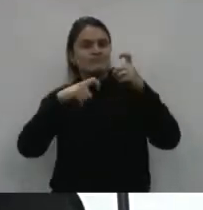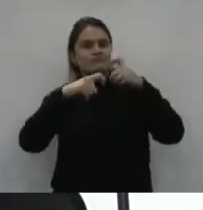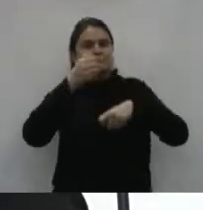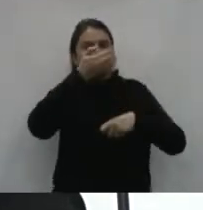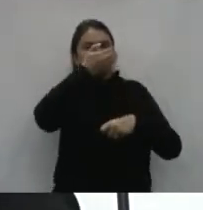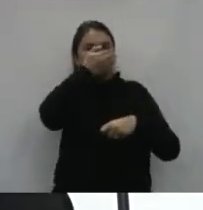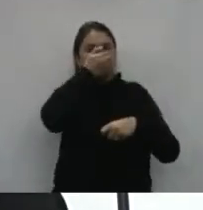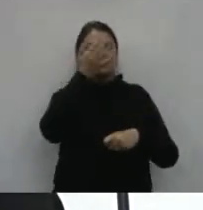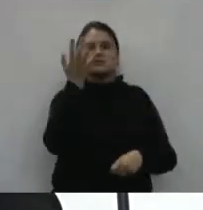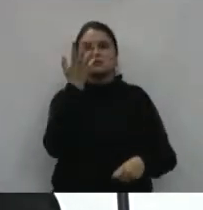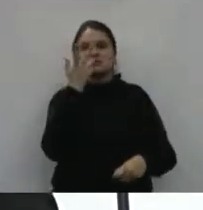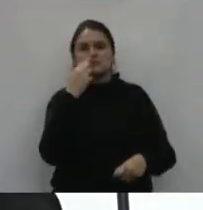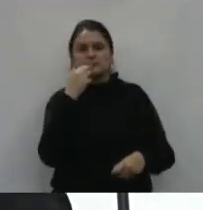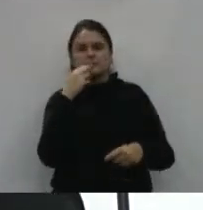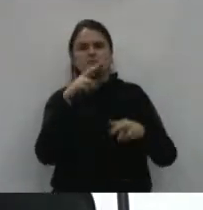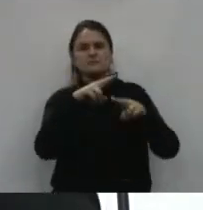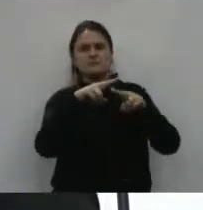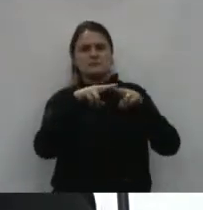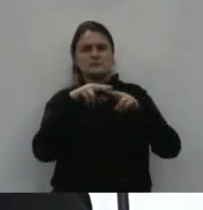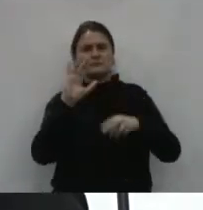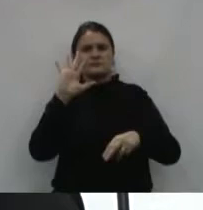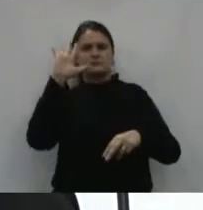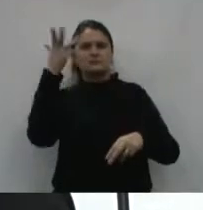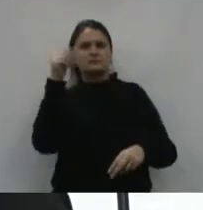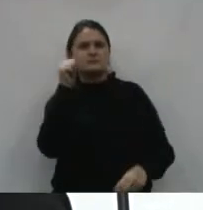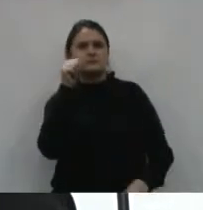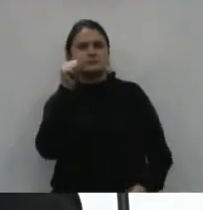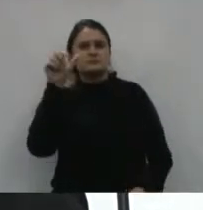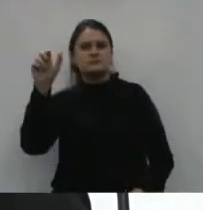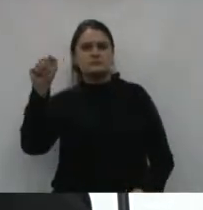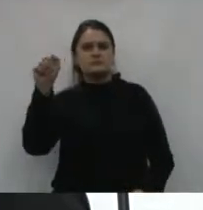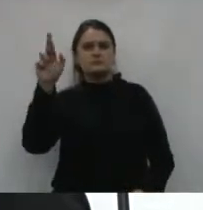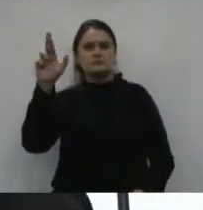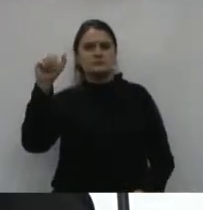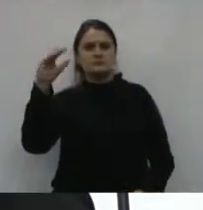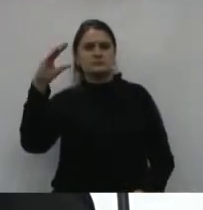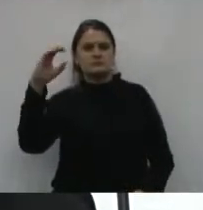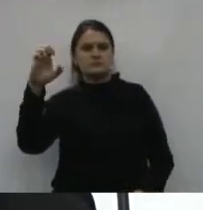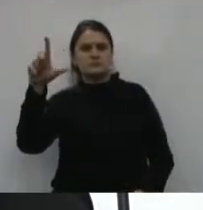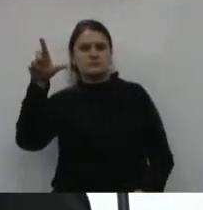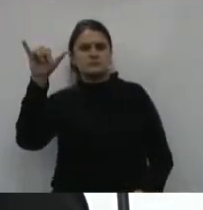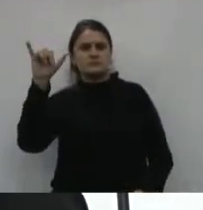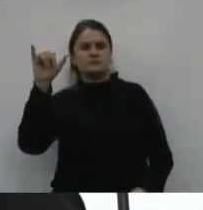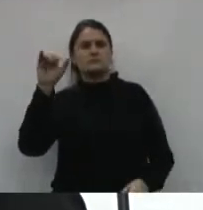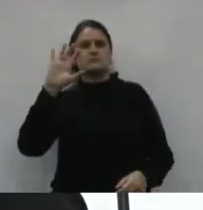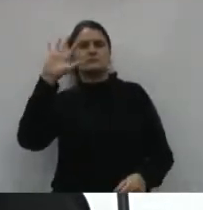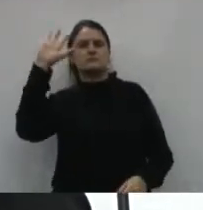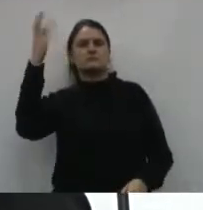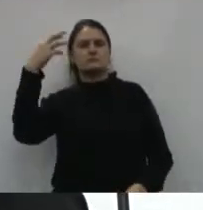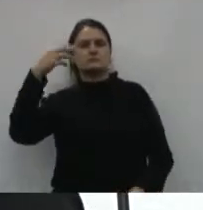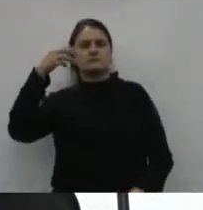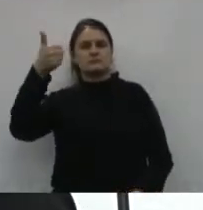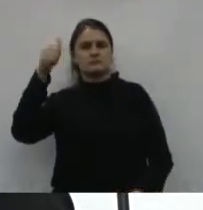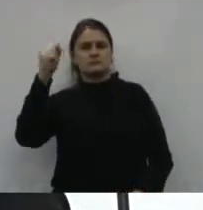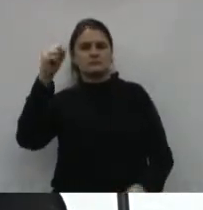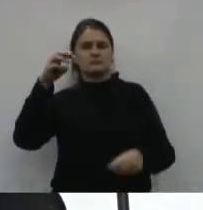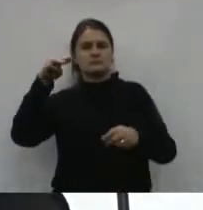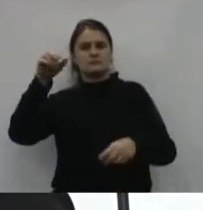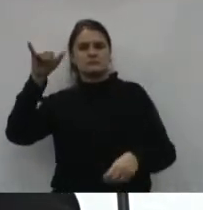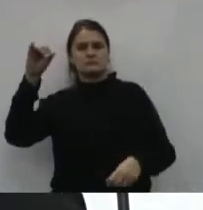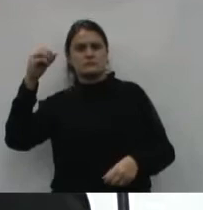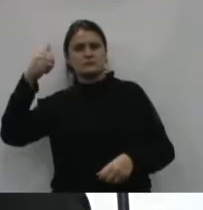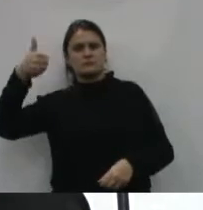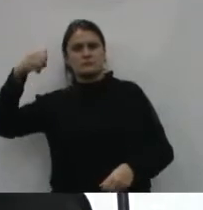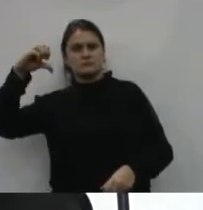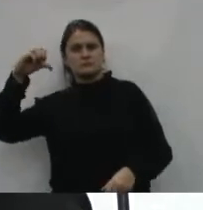devido ao caso araceli que aconteceu na data de 18 de maio de